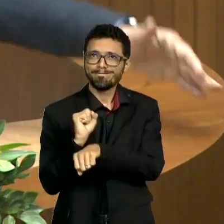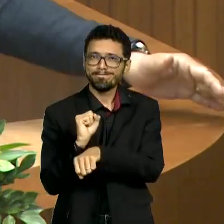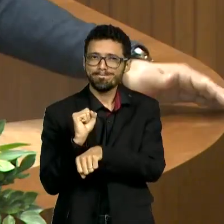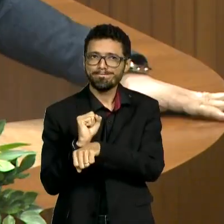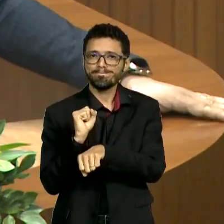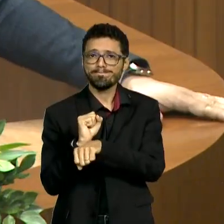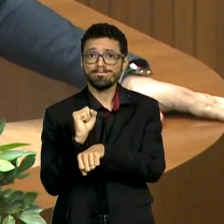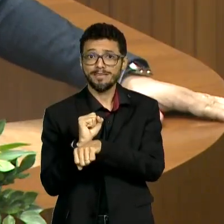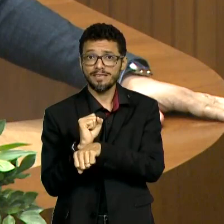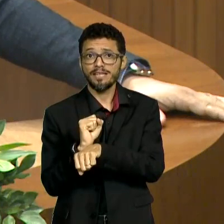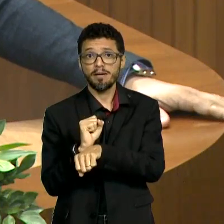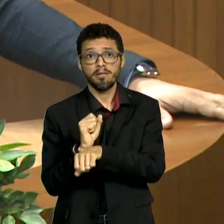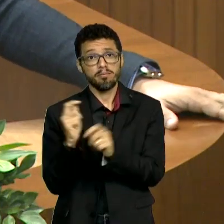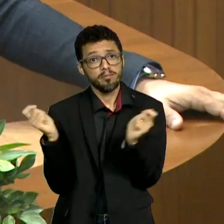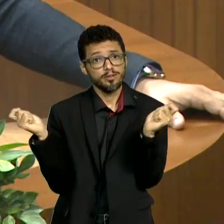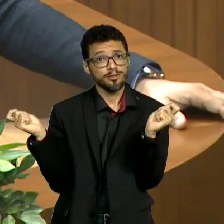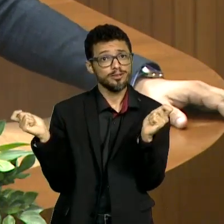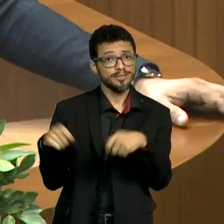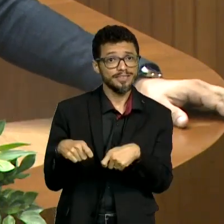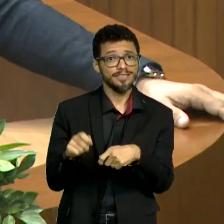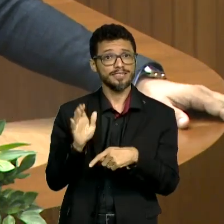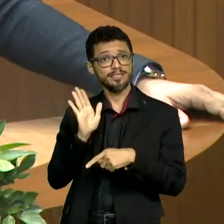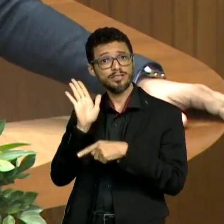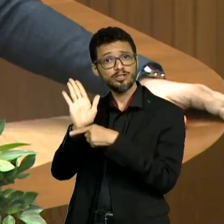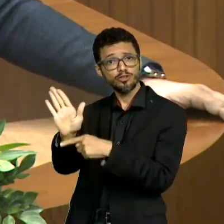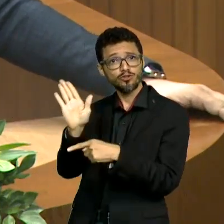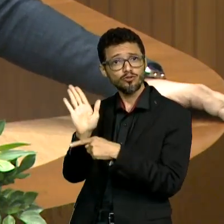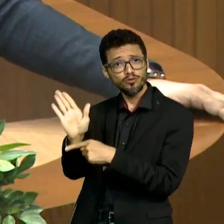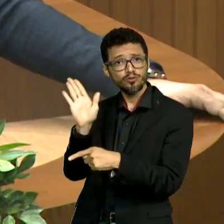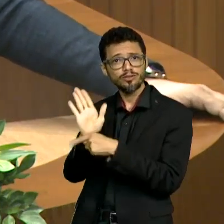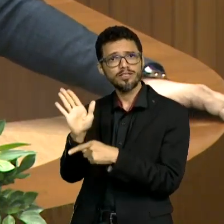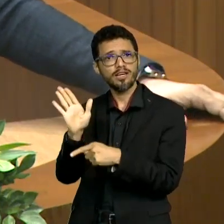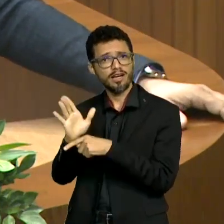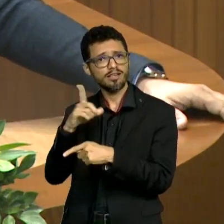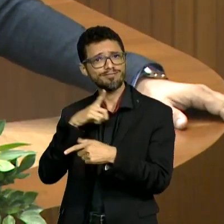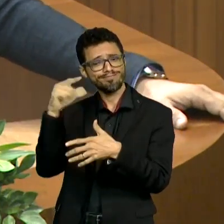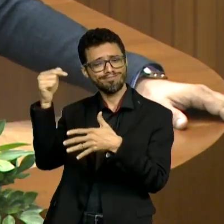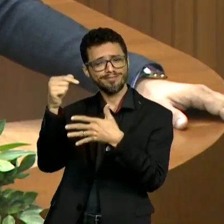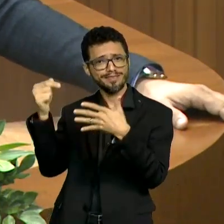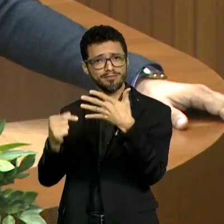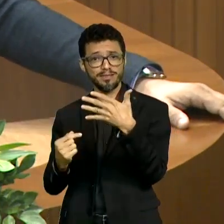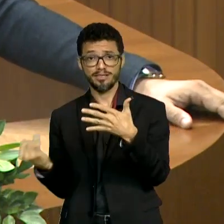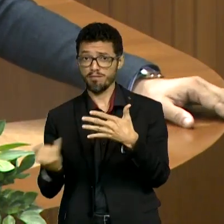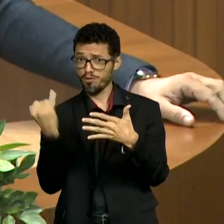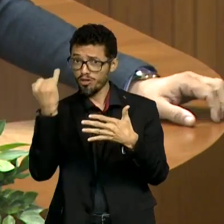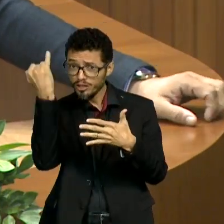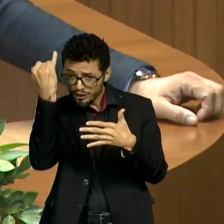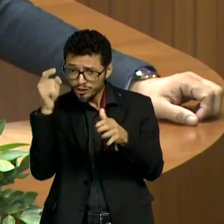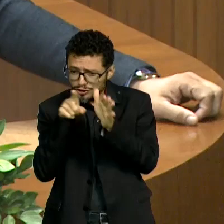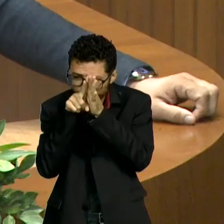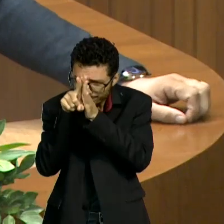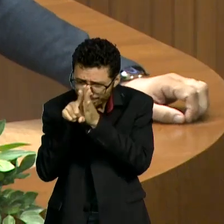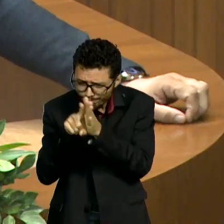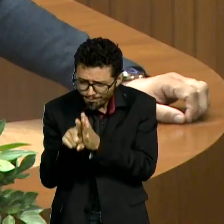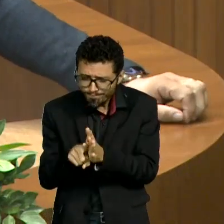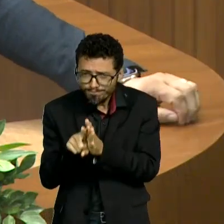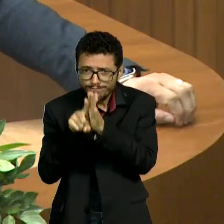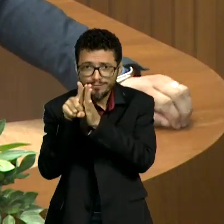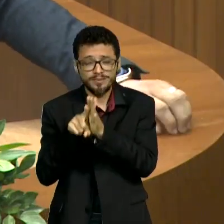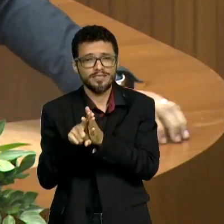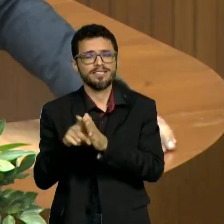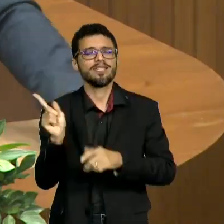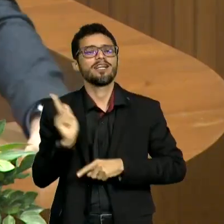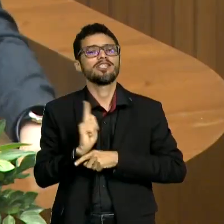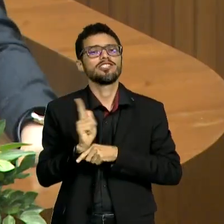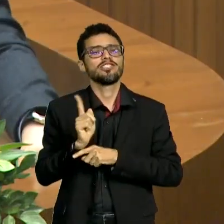poder contribuir com as pautas tão importantes de fiscalização para essa gestão que está lá